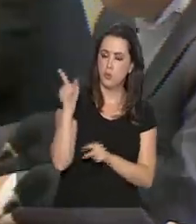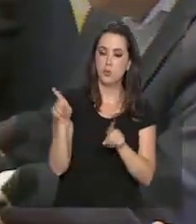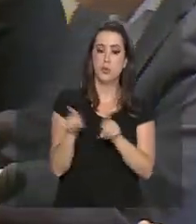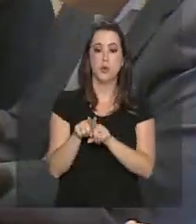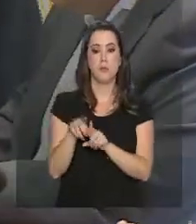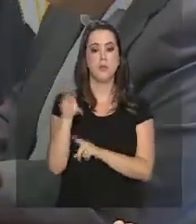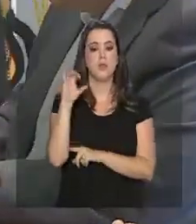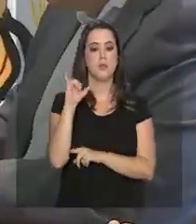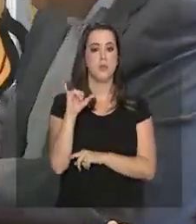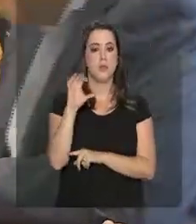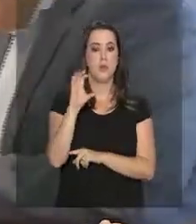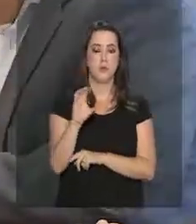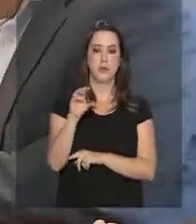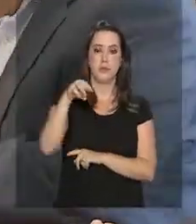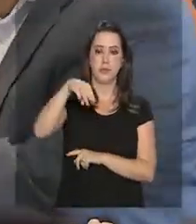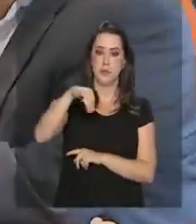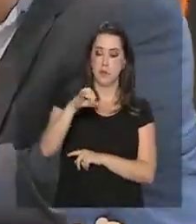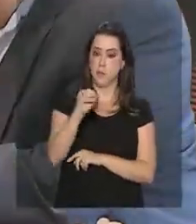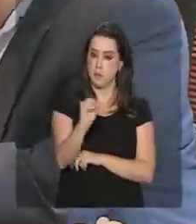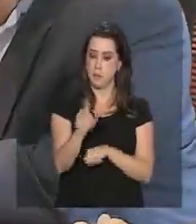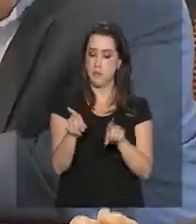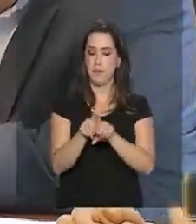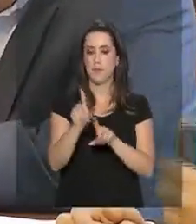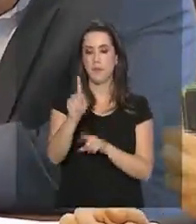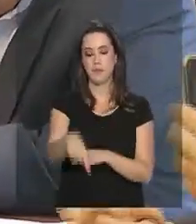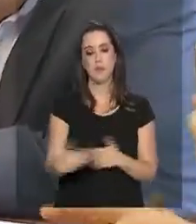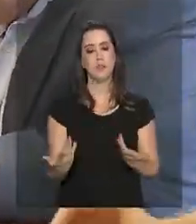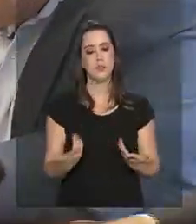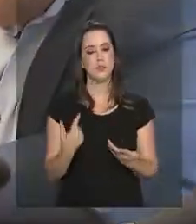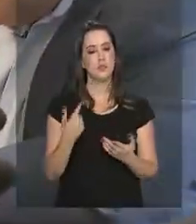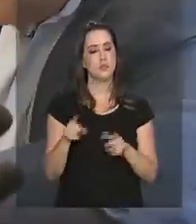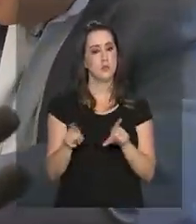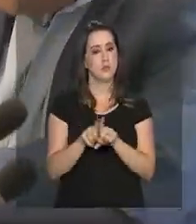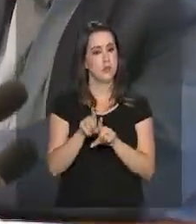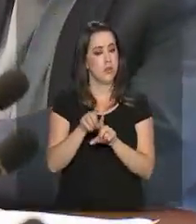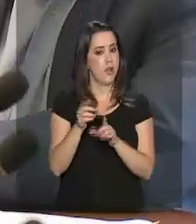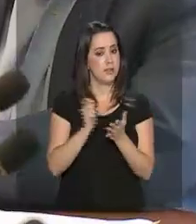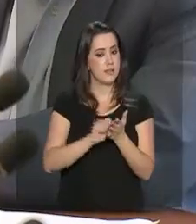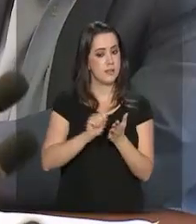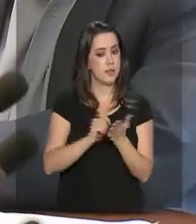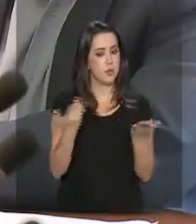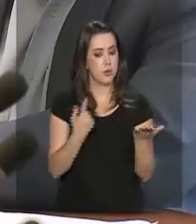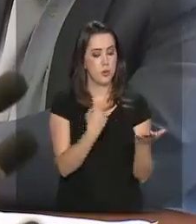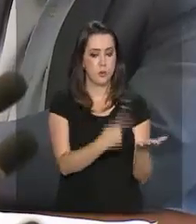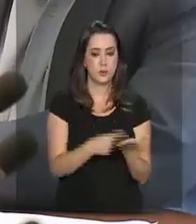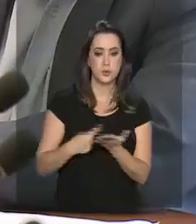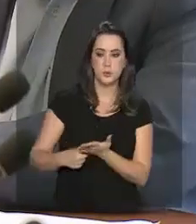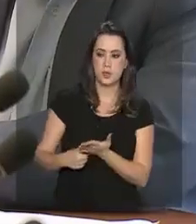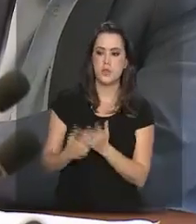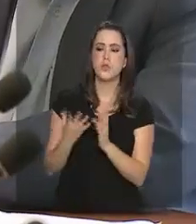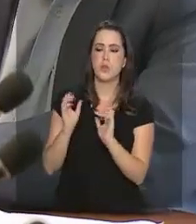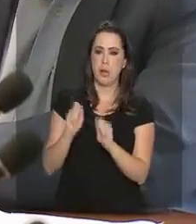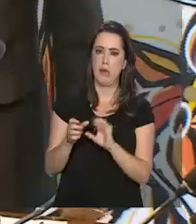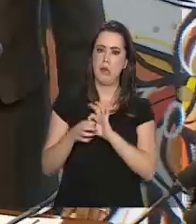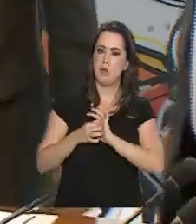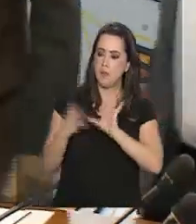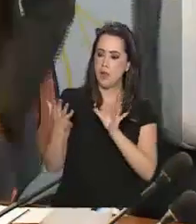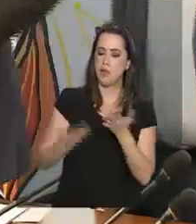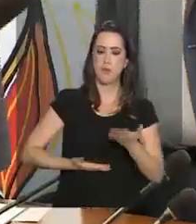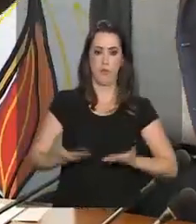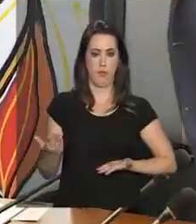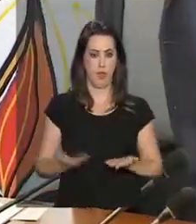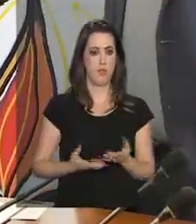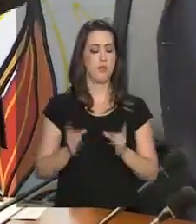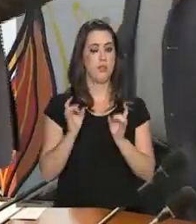chico mendes de conservação da biodiversidade ecm bill assinar o ato de concessão de serviços de